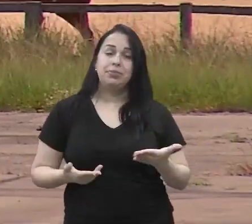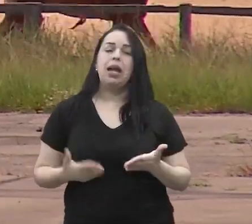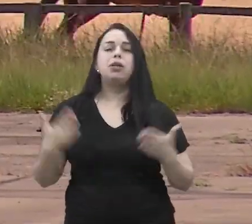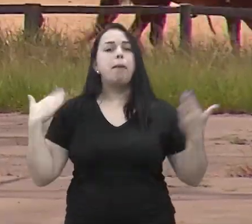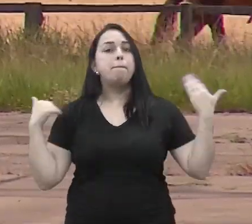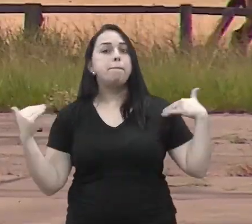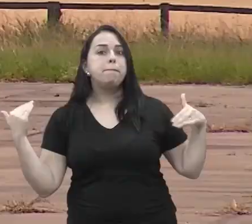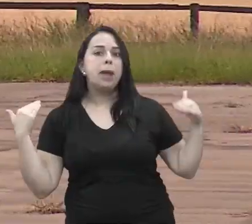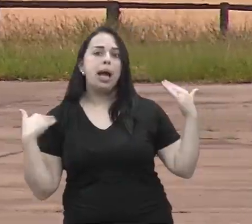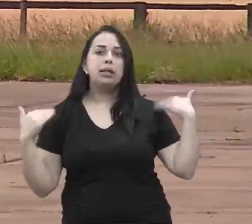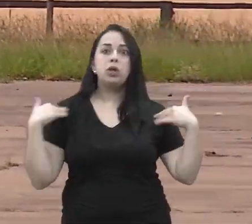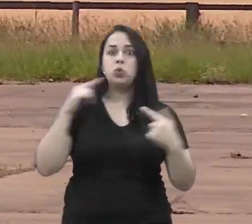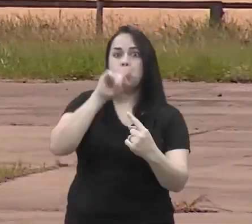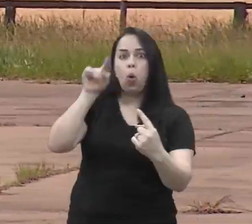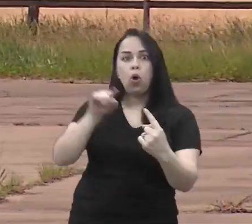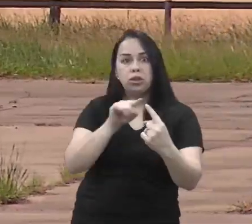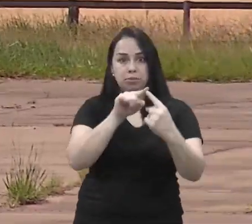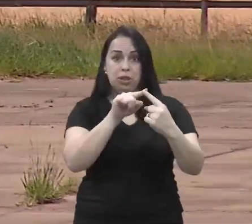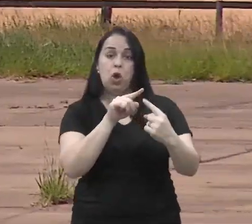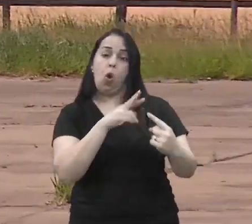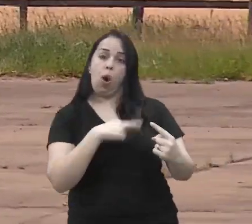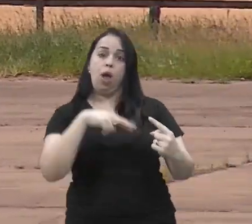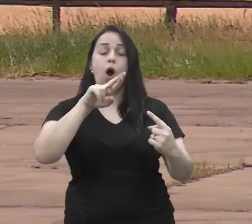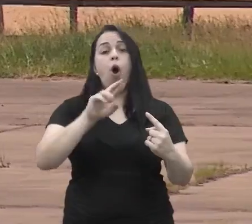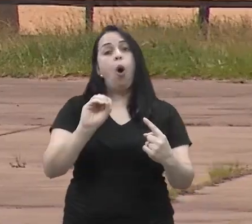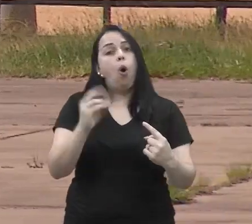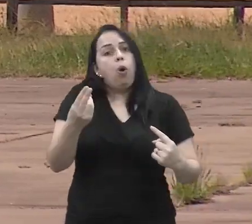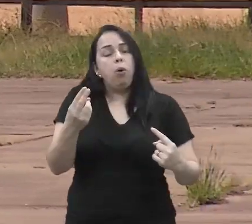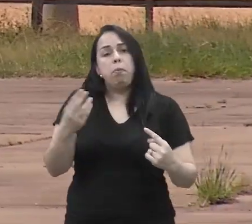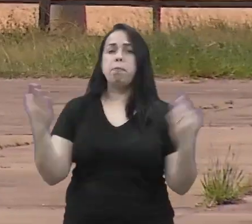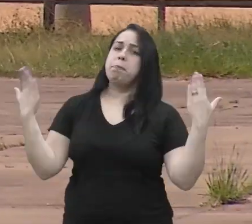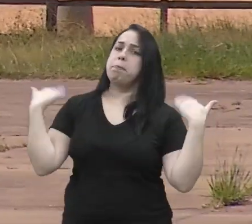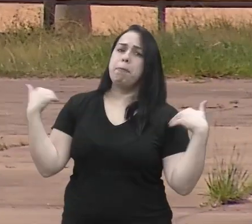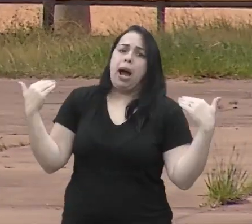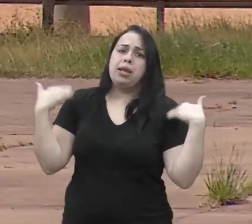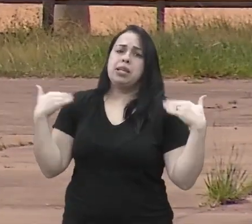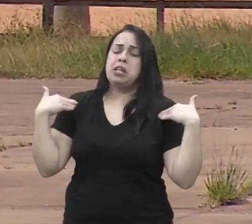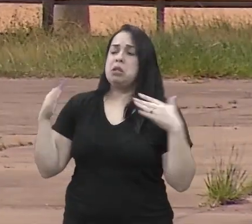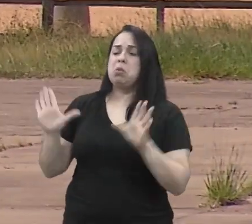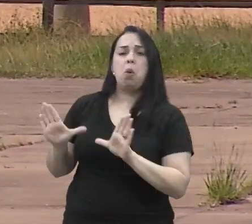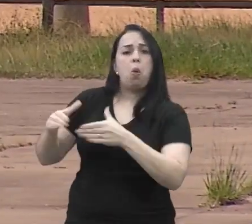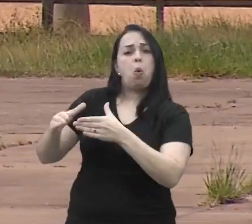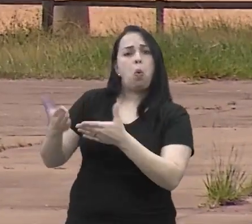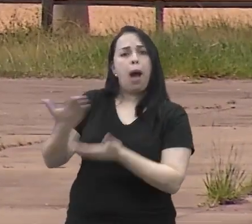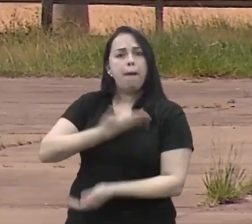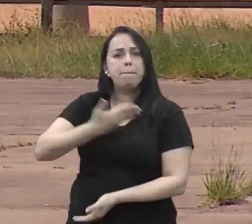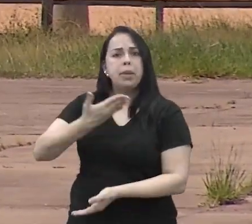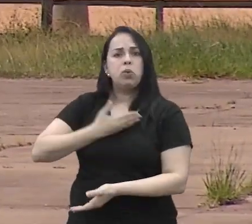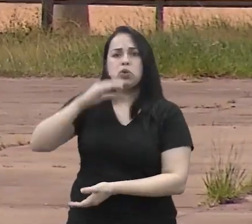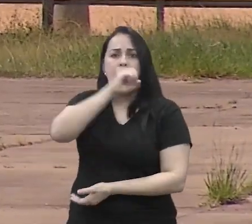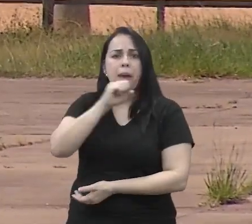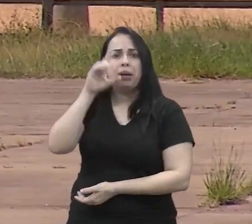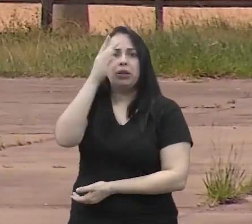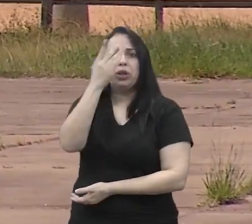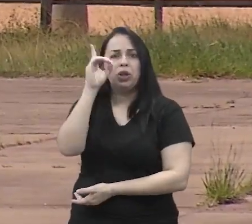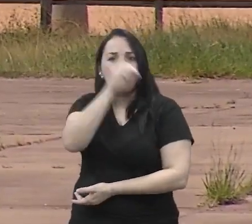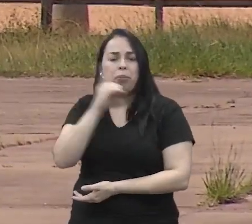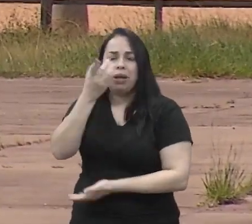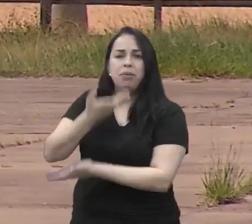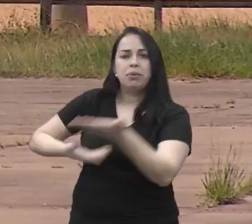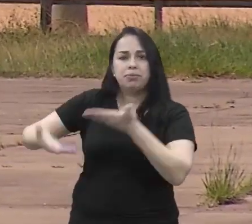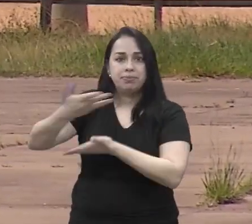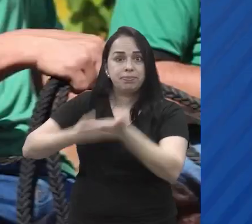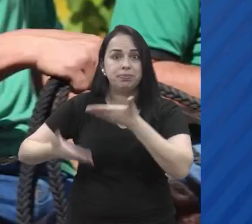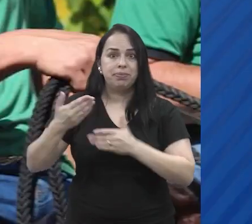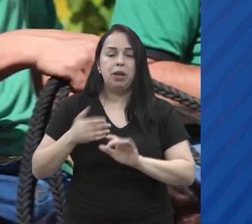o transporte humano. Esses passeios podem ter uma finalidade religiosa ou ser uma opção de lazer para reunir amigos durante o final